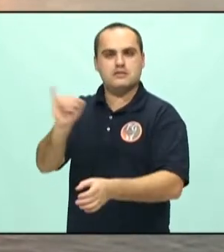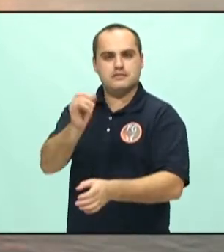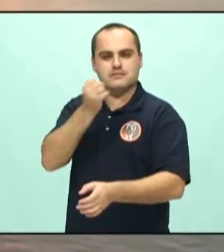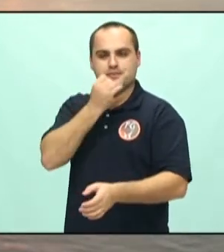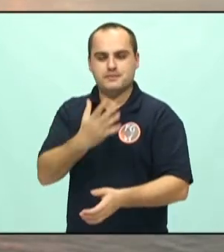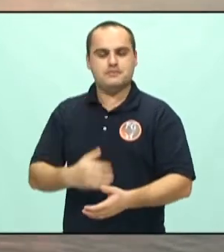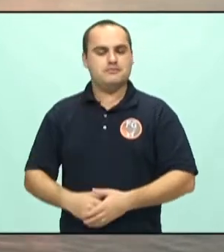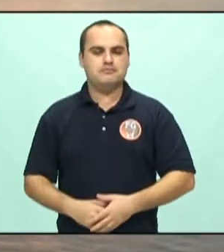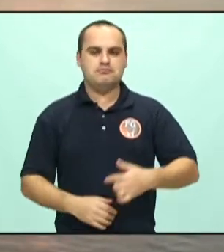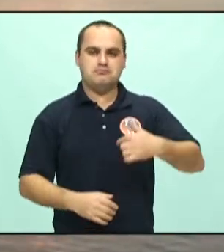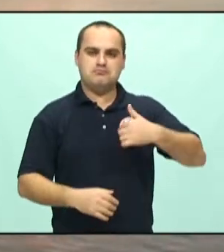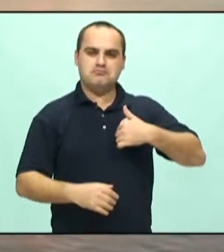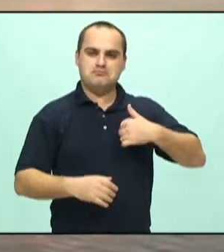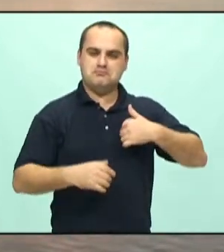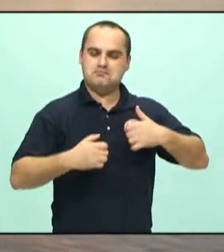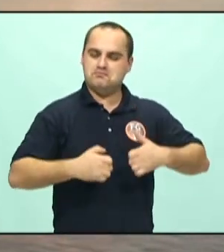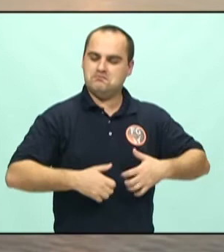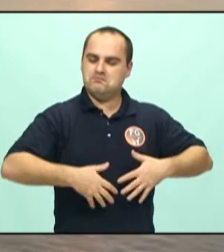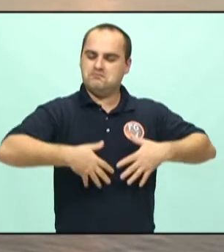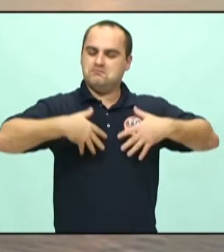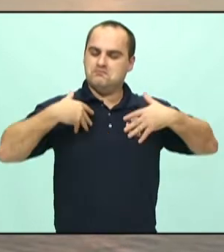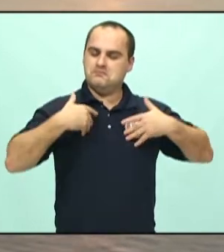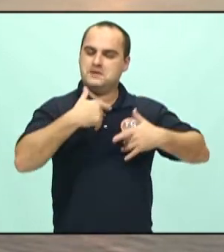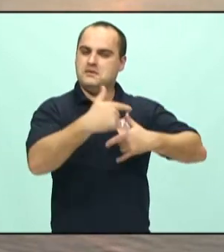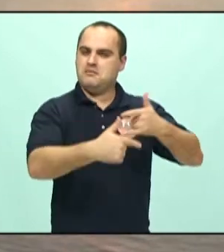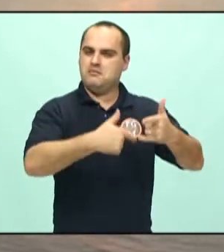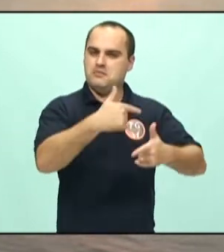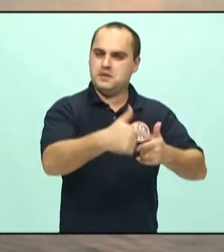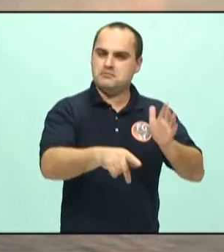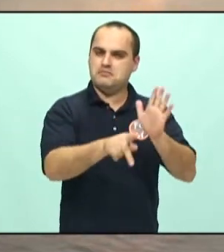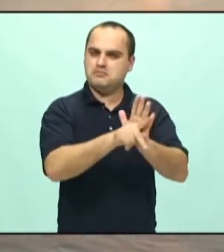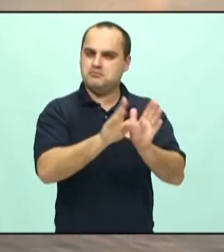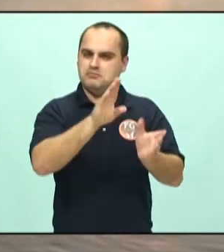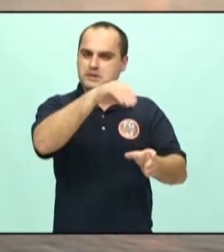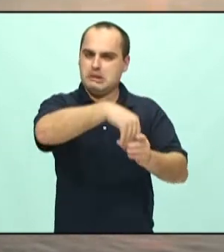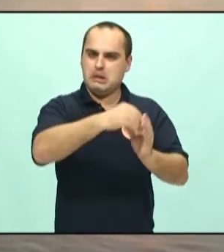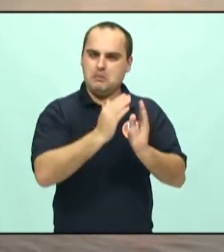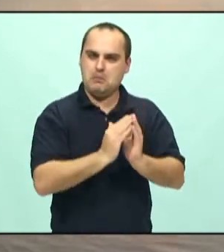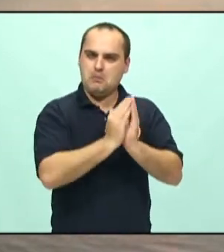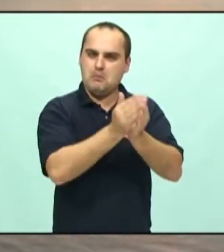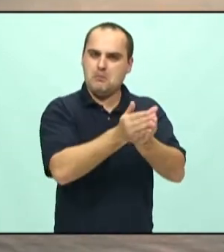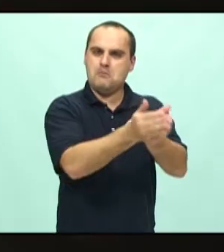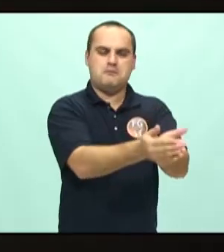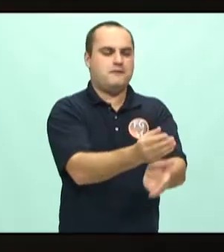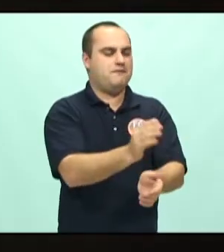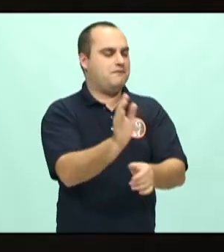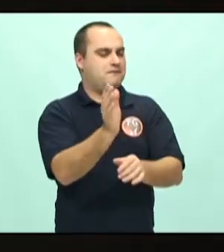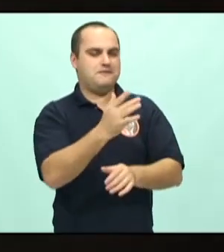portuário. Ser estivador, estar no navio trabalhando, era uma alegria, era um prazer.